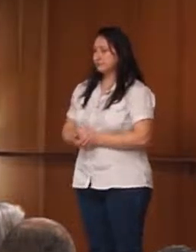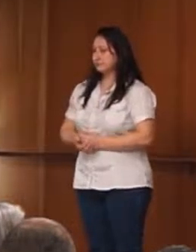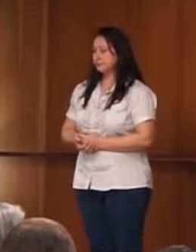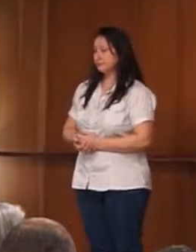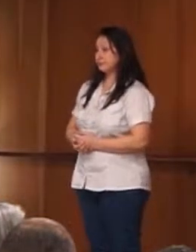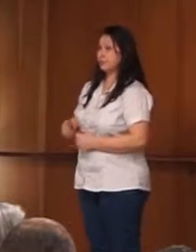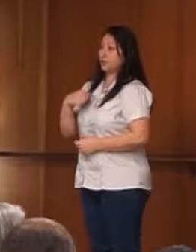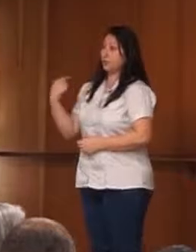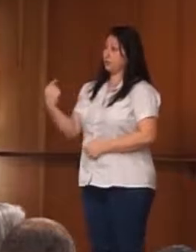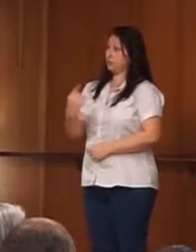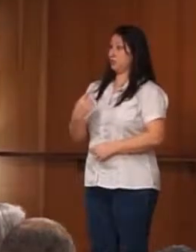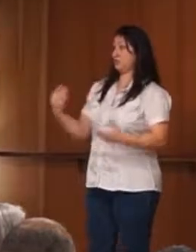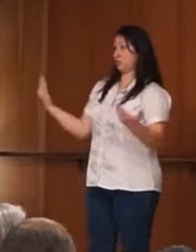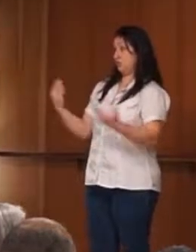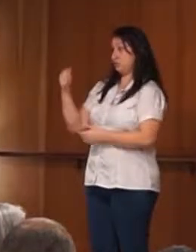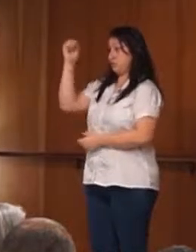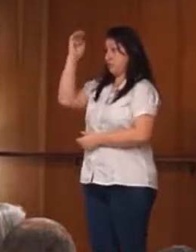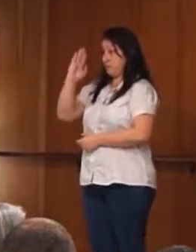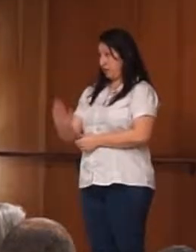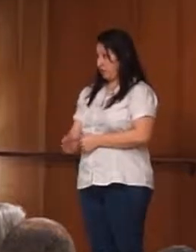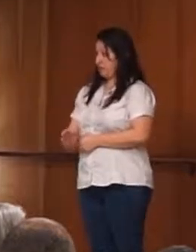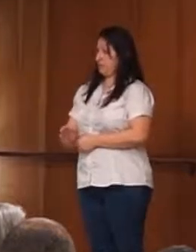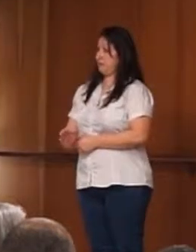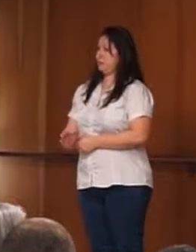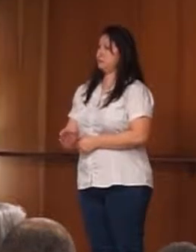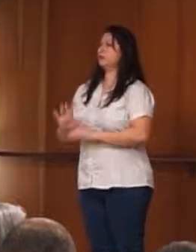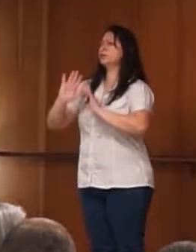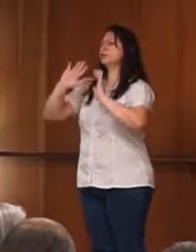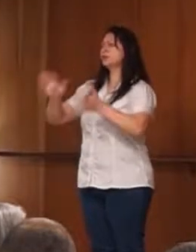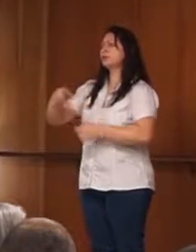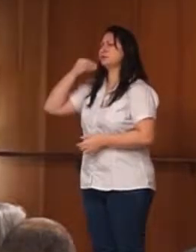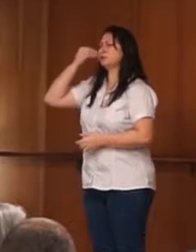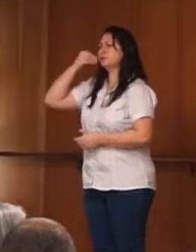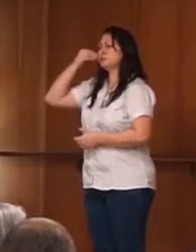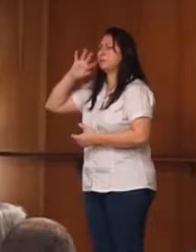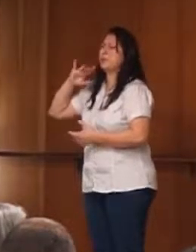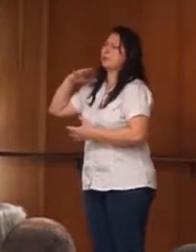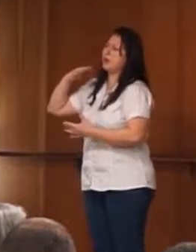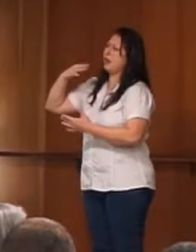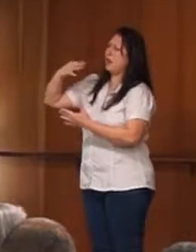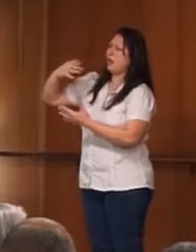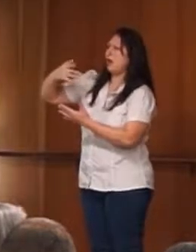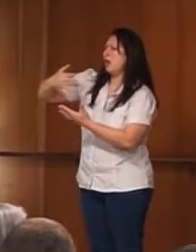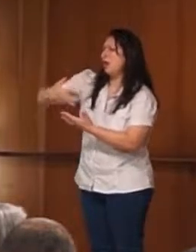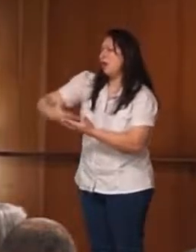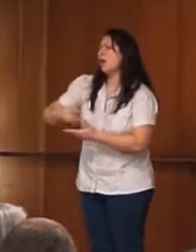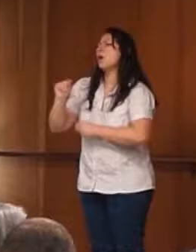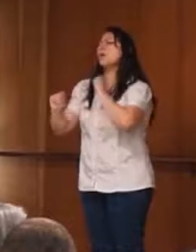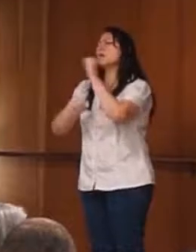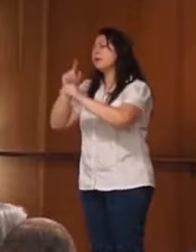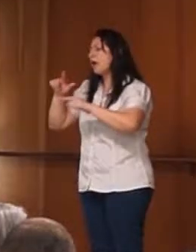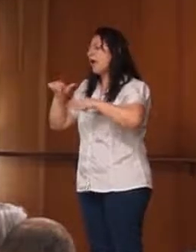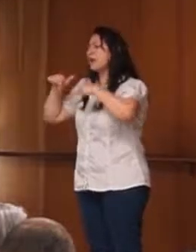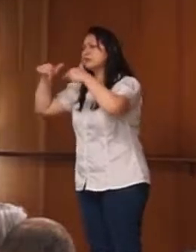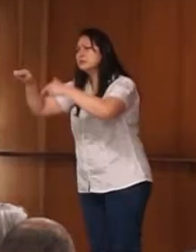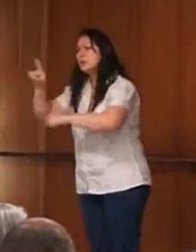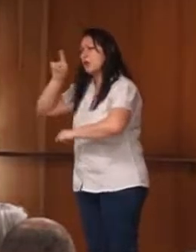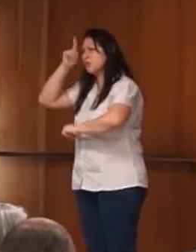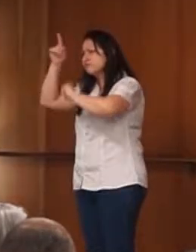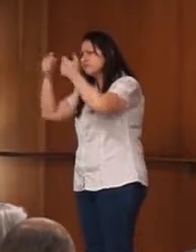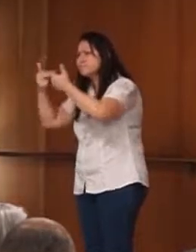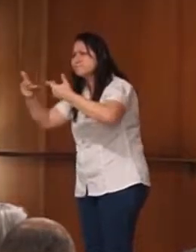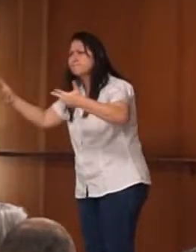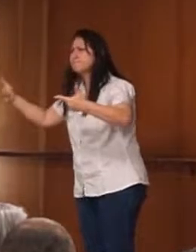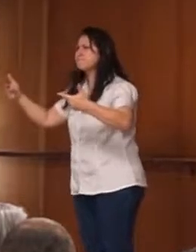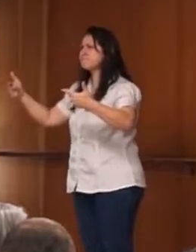Nós temos no Brasil uma ampla experiência, né, de diversas iniciativas do poder